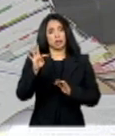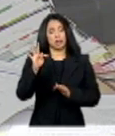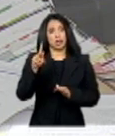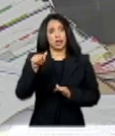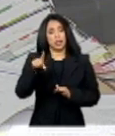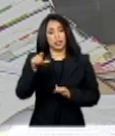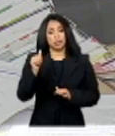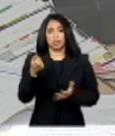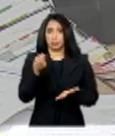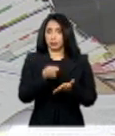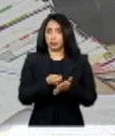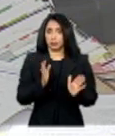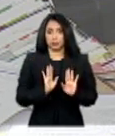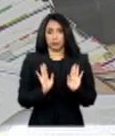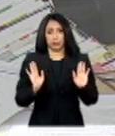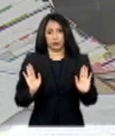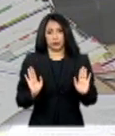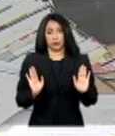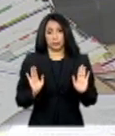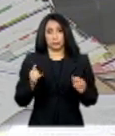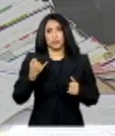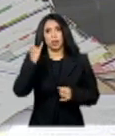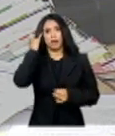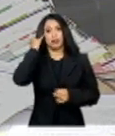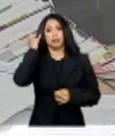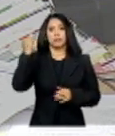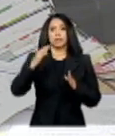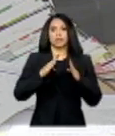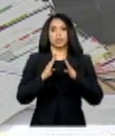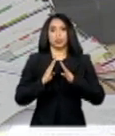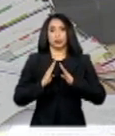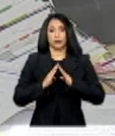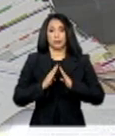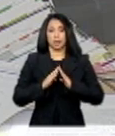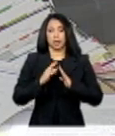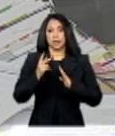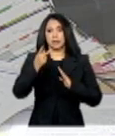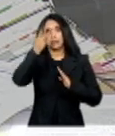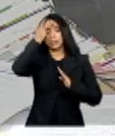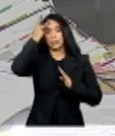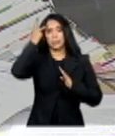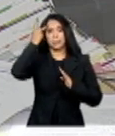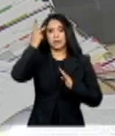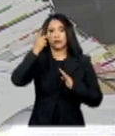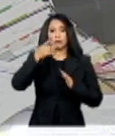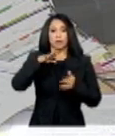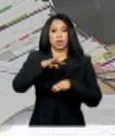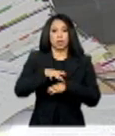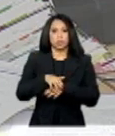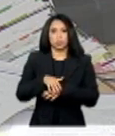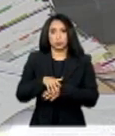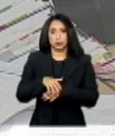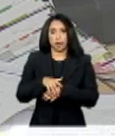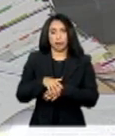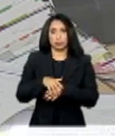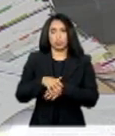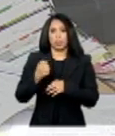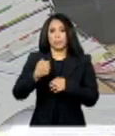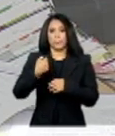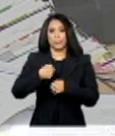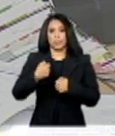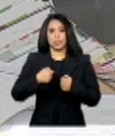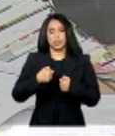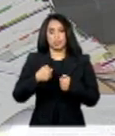exigida imaginemos nós por exemplo uma casa que tem um doente terminal com aparelhos ligados é